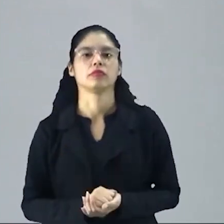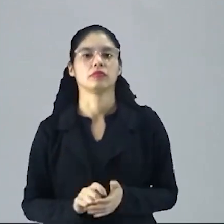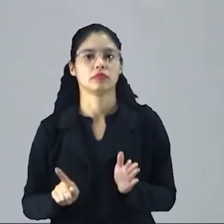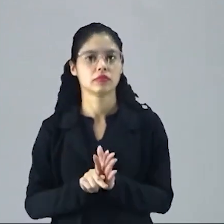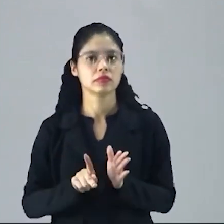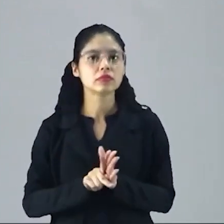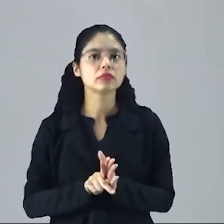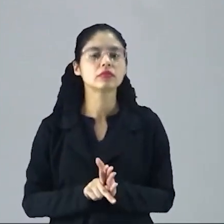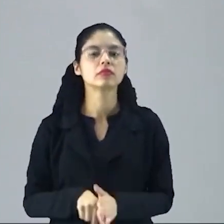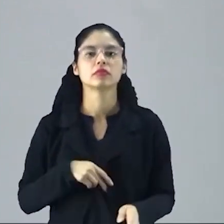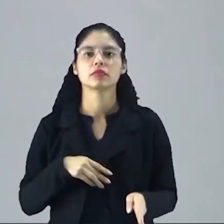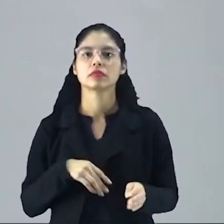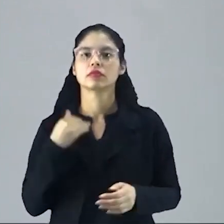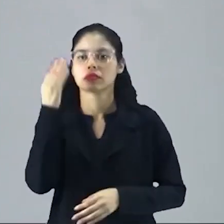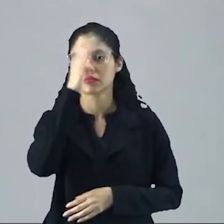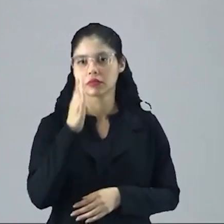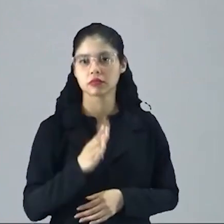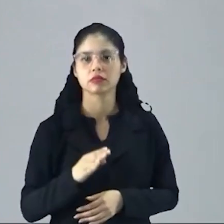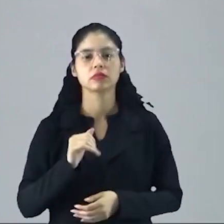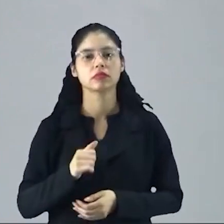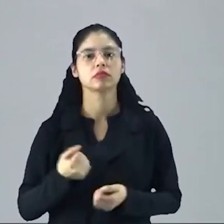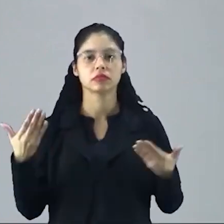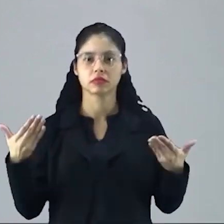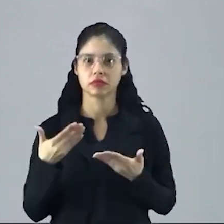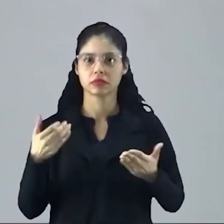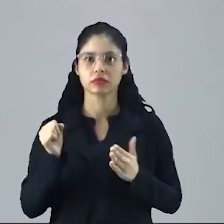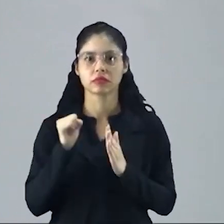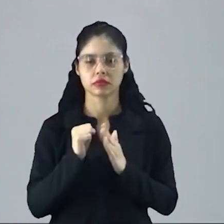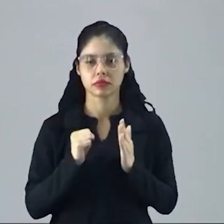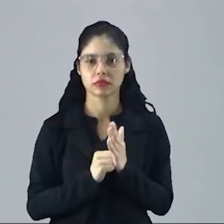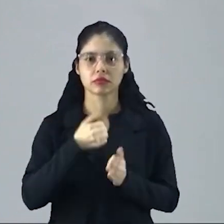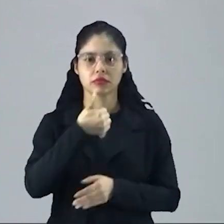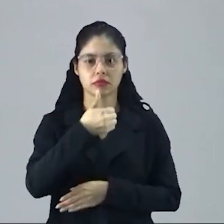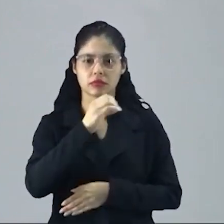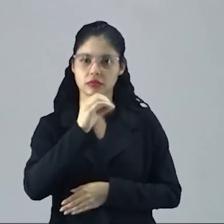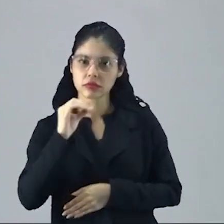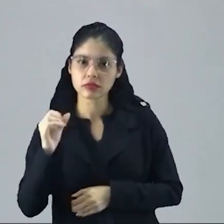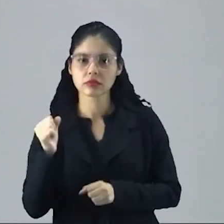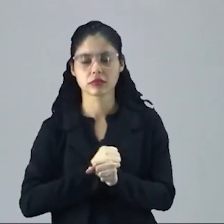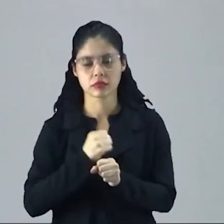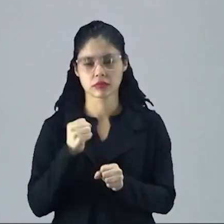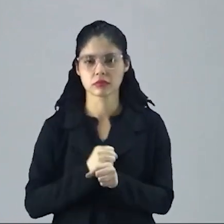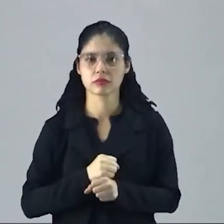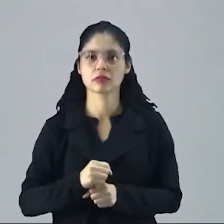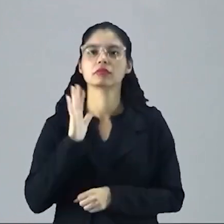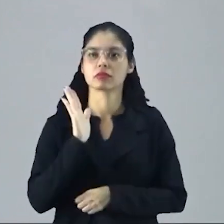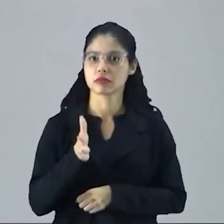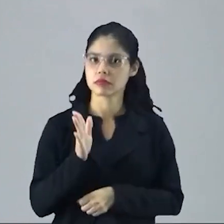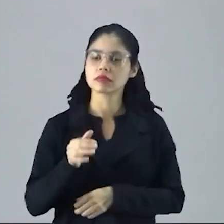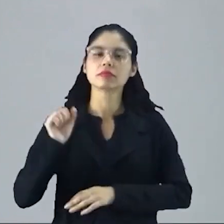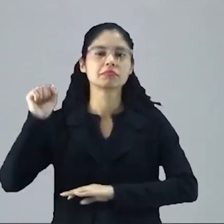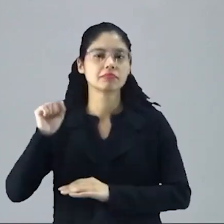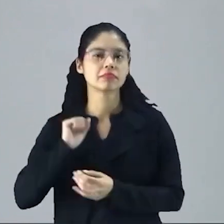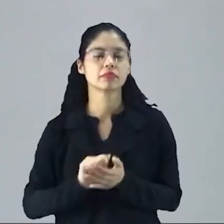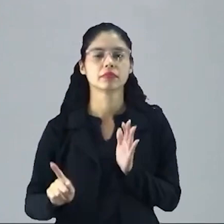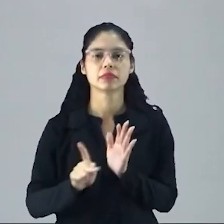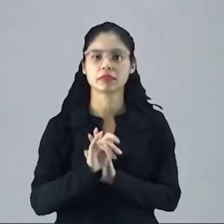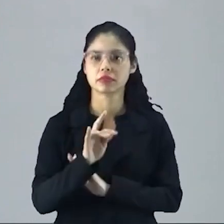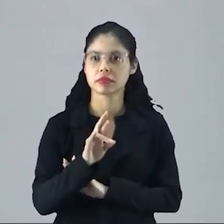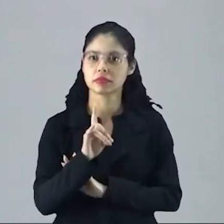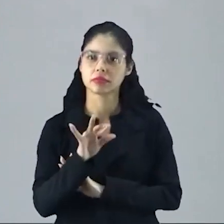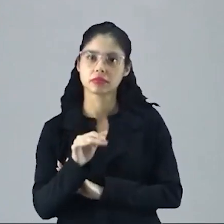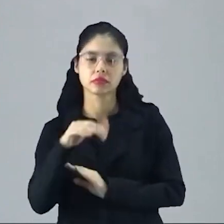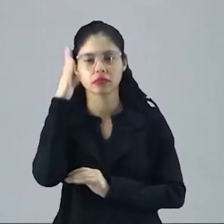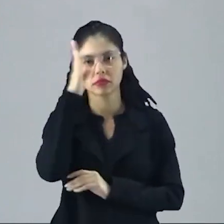Brasil. Nós estamos esse ano completando 100 anos de semana, são os 200 anos de independência do Brasil. Então,